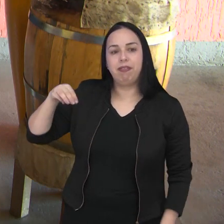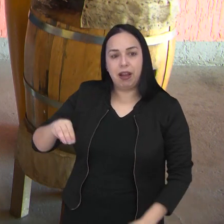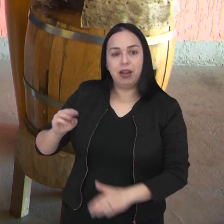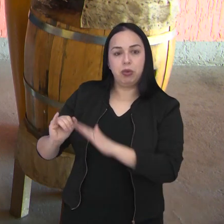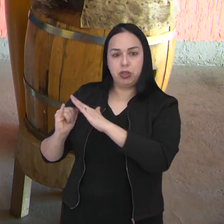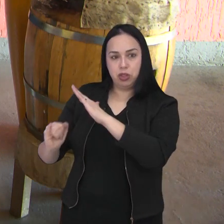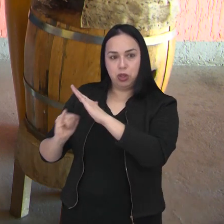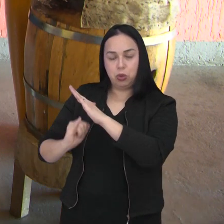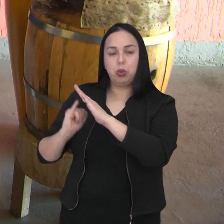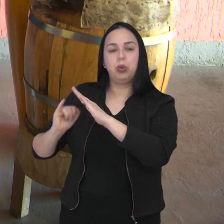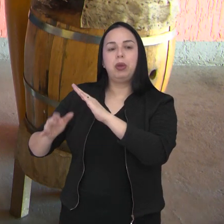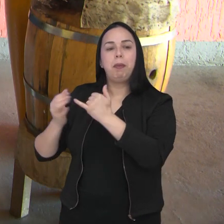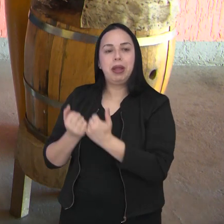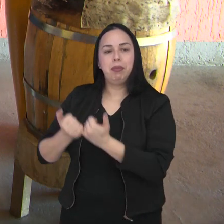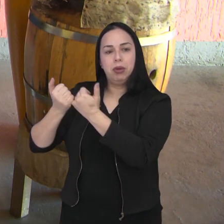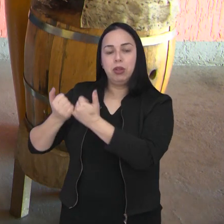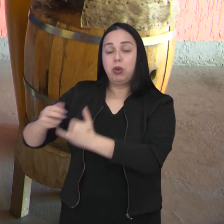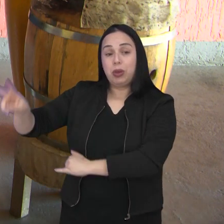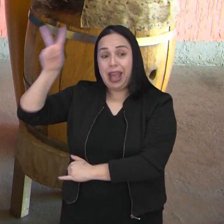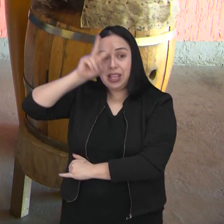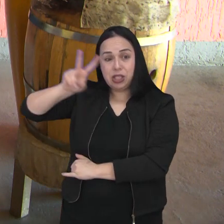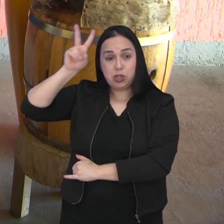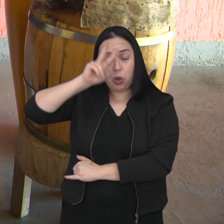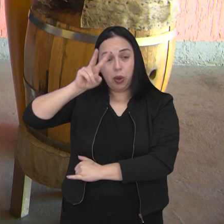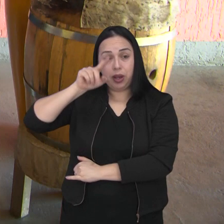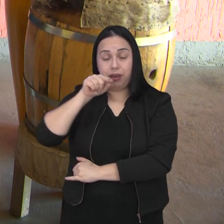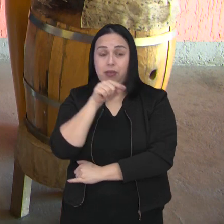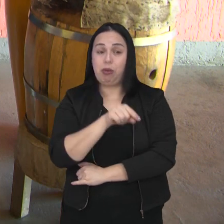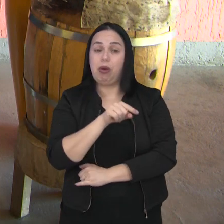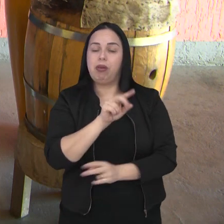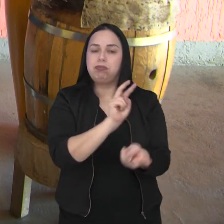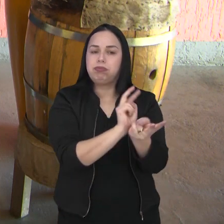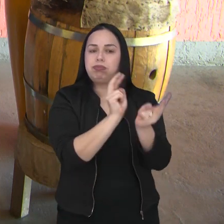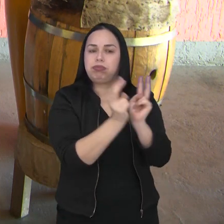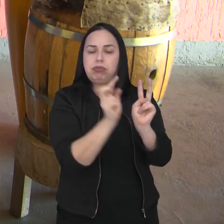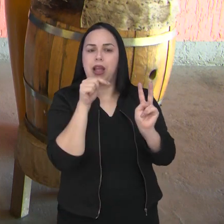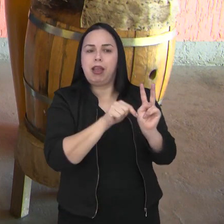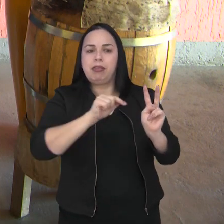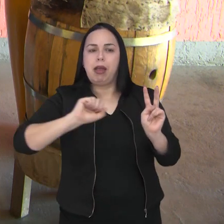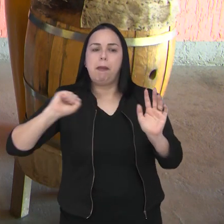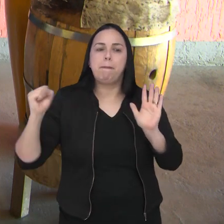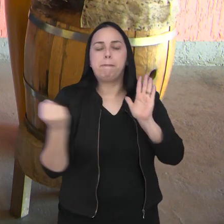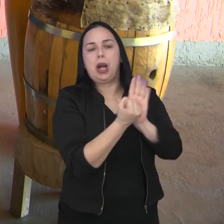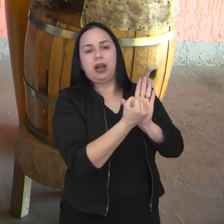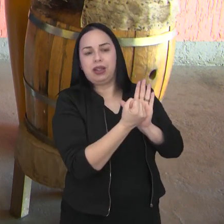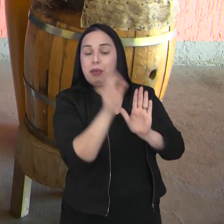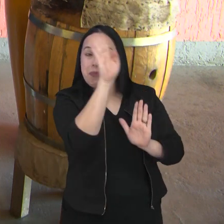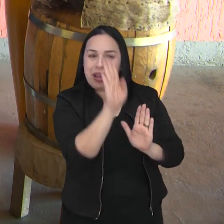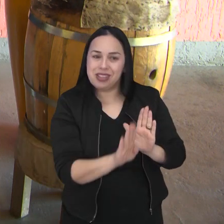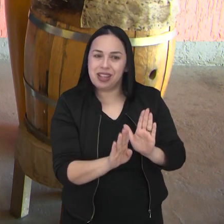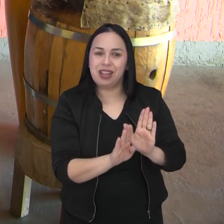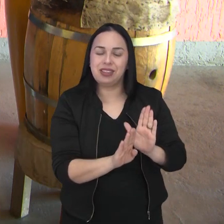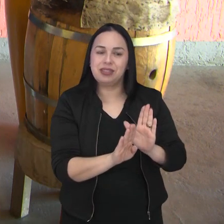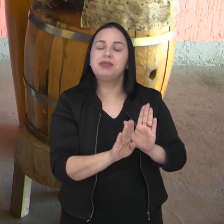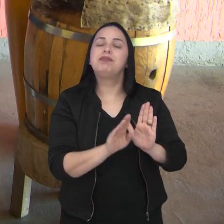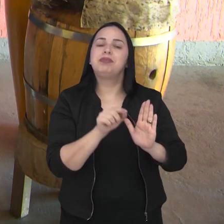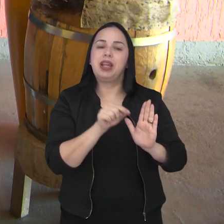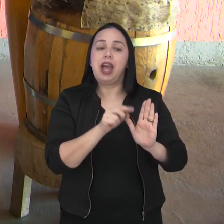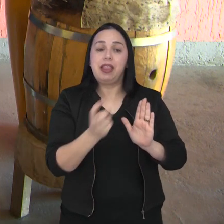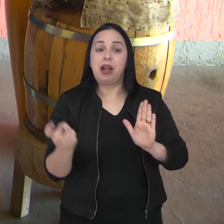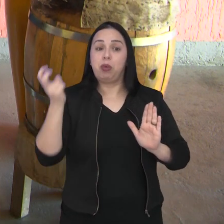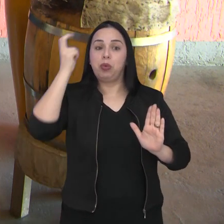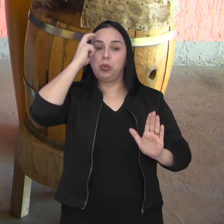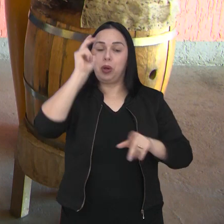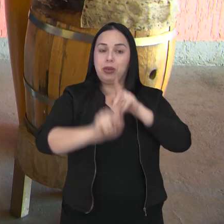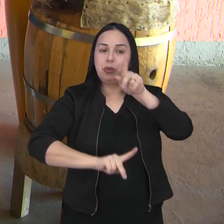Instituto Patrimônio Histórico e Artístico Nacional, como Patrimônio Histórico Brasileiro, sendo uma das evidências imateriais